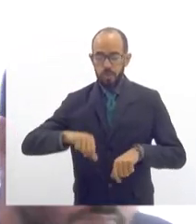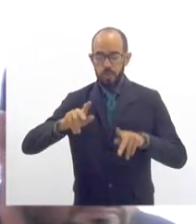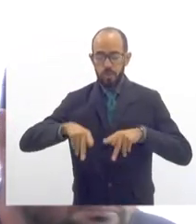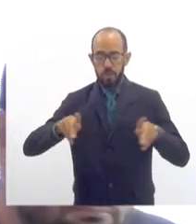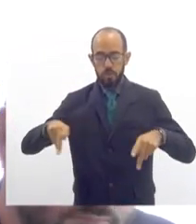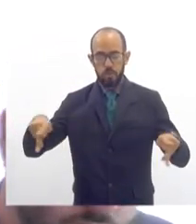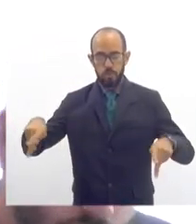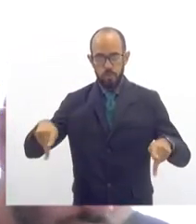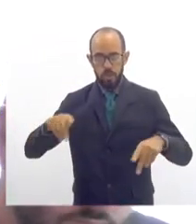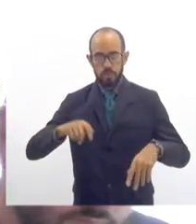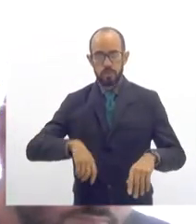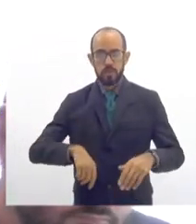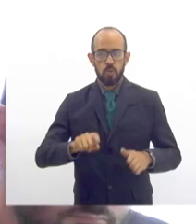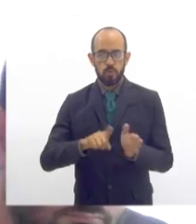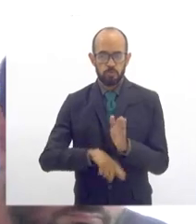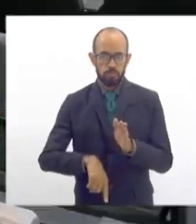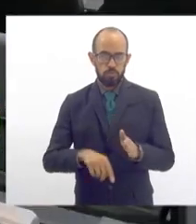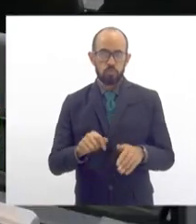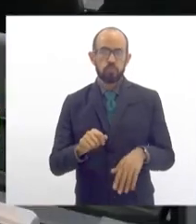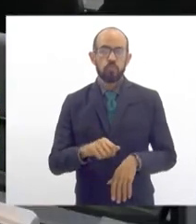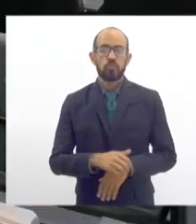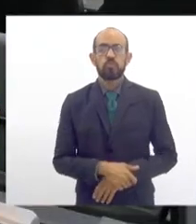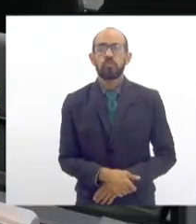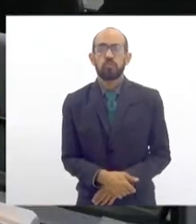queria acrescentar.